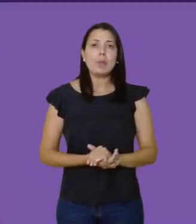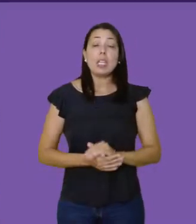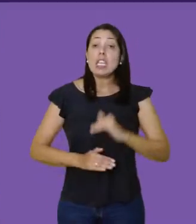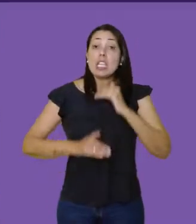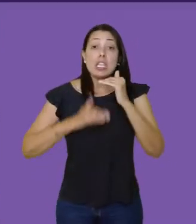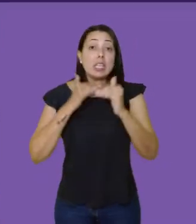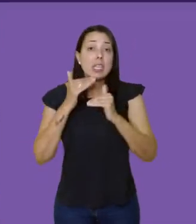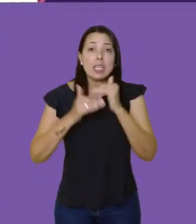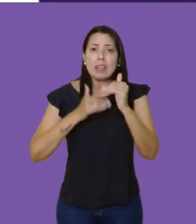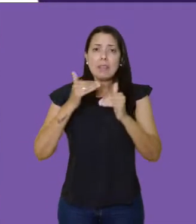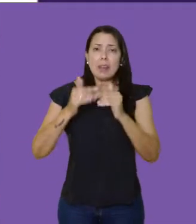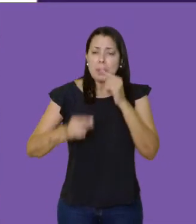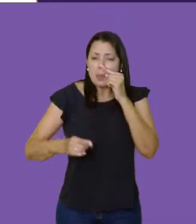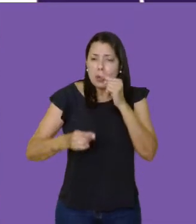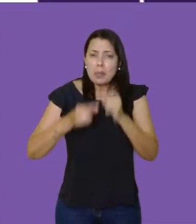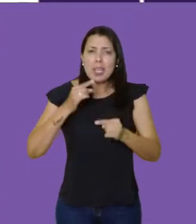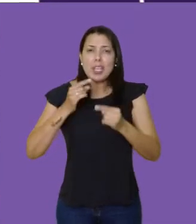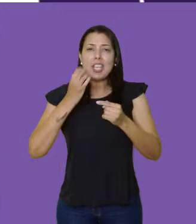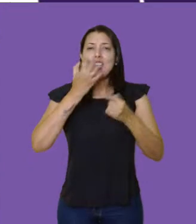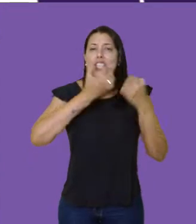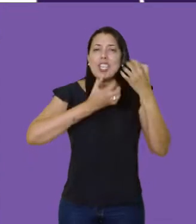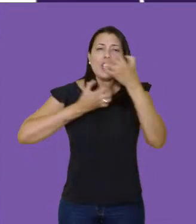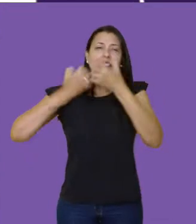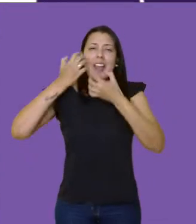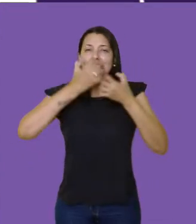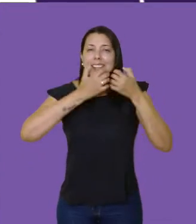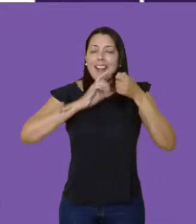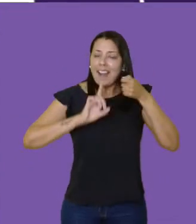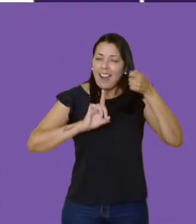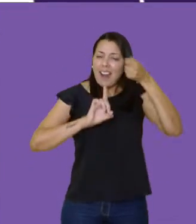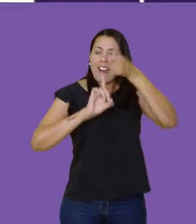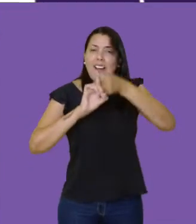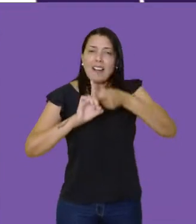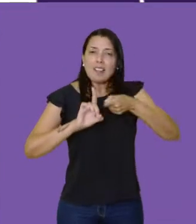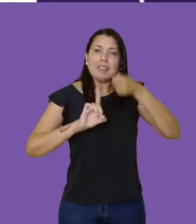Ninguém vai me impedir de cantar e lutar.